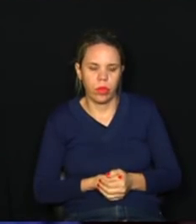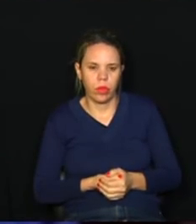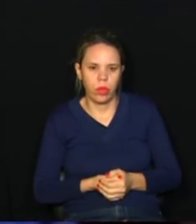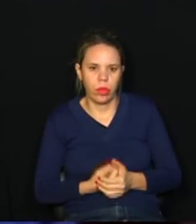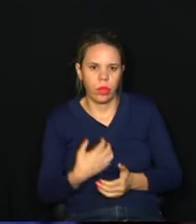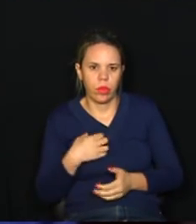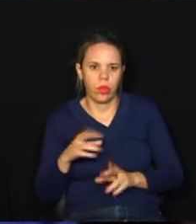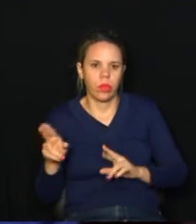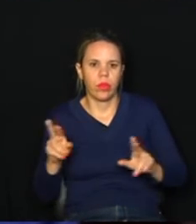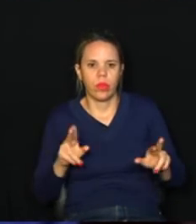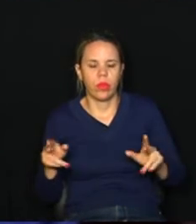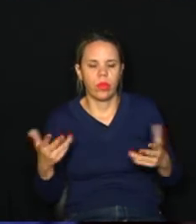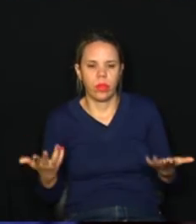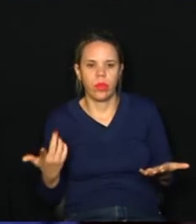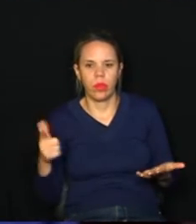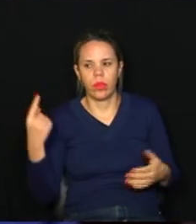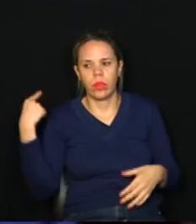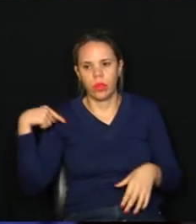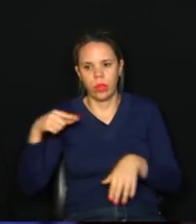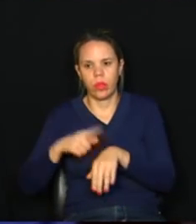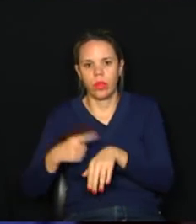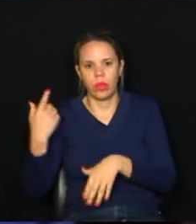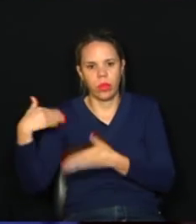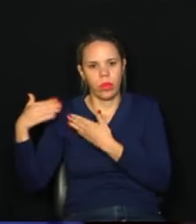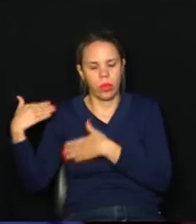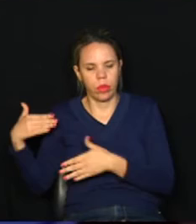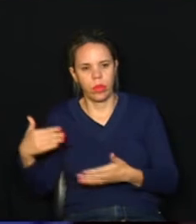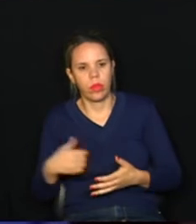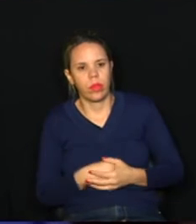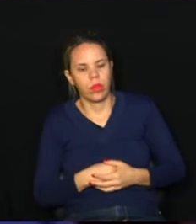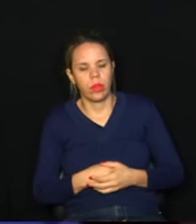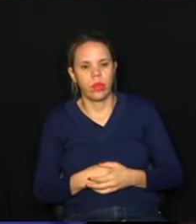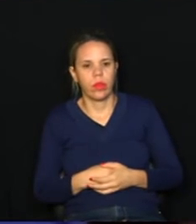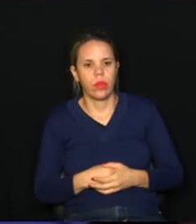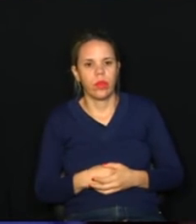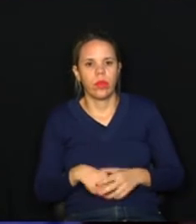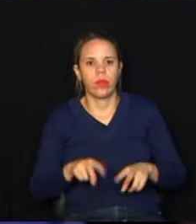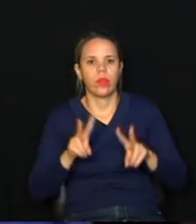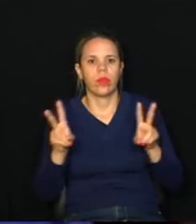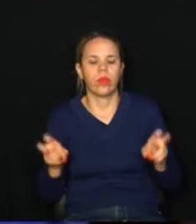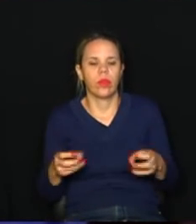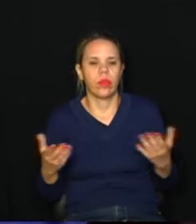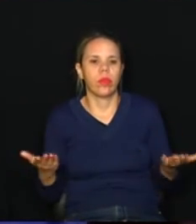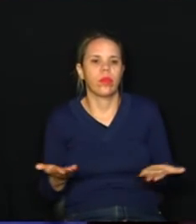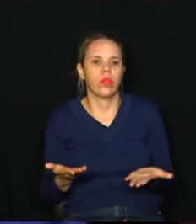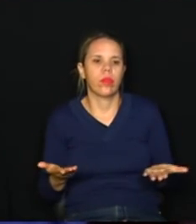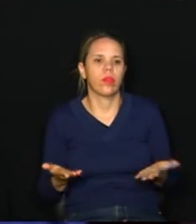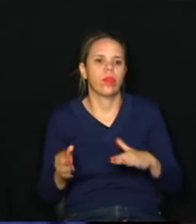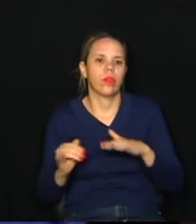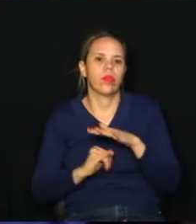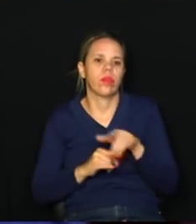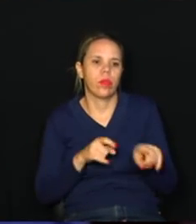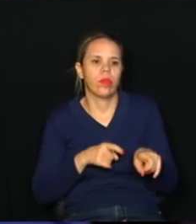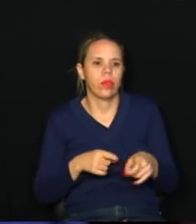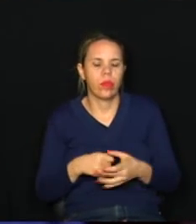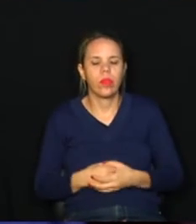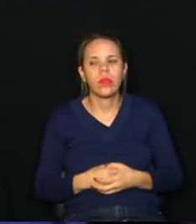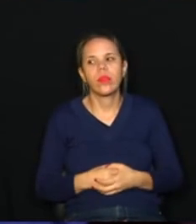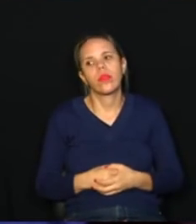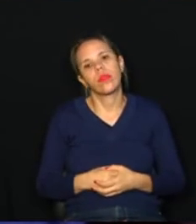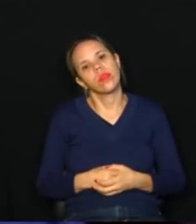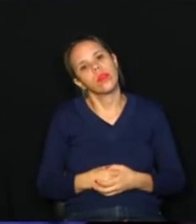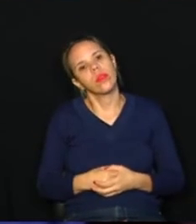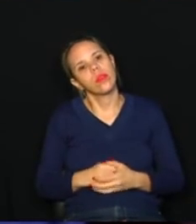forma diferente dos últimos tempos, em relação a esse relacionamento com o Instituto Agronômico, da qual